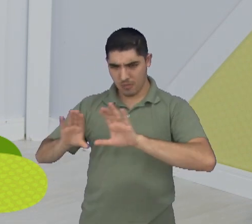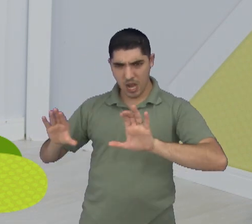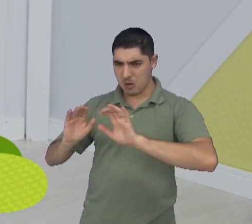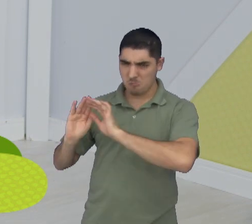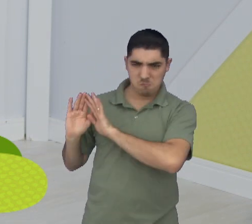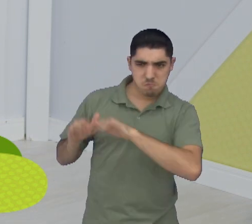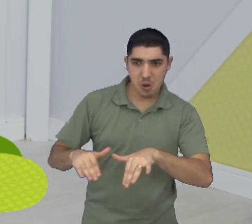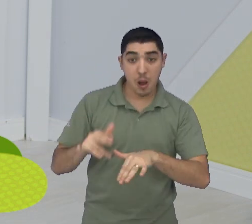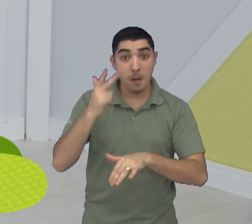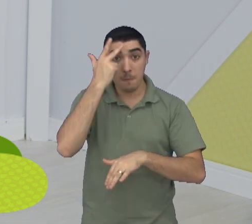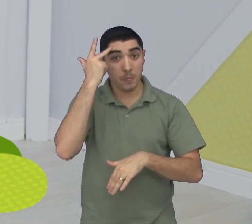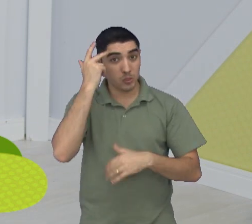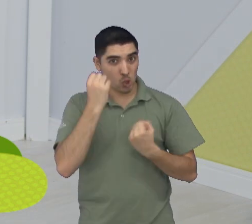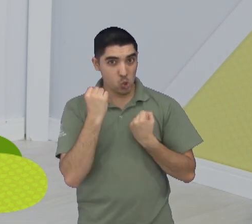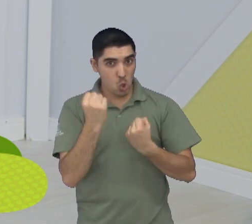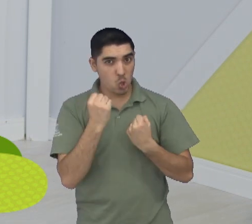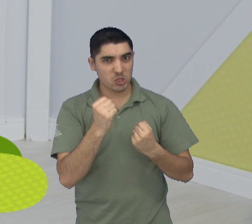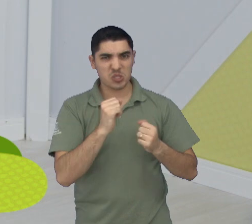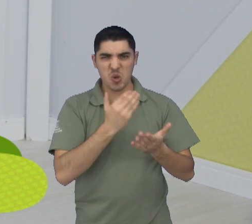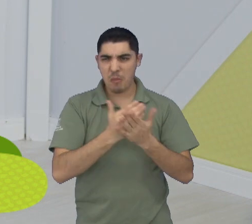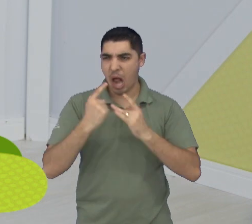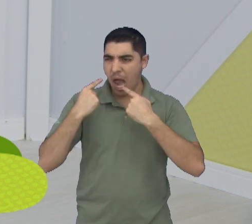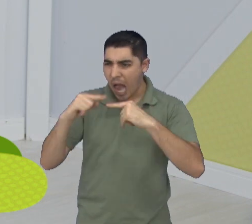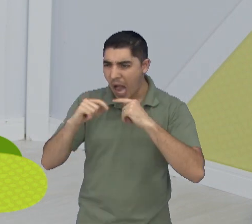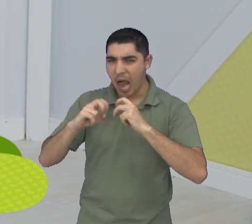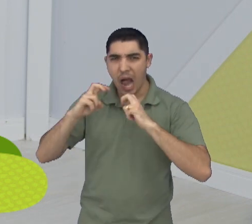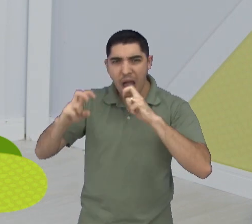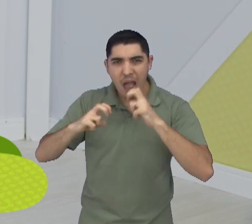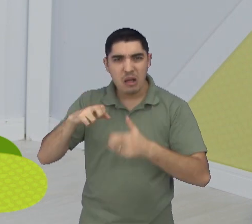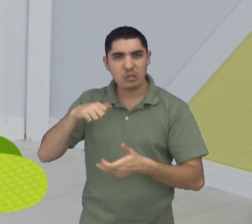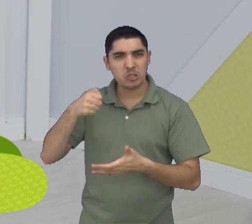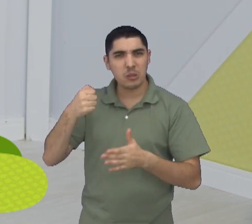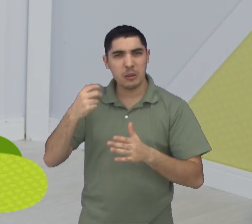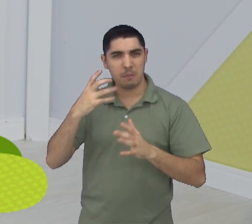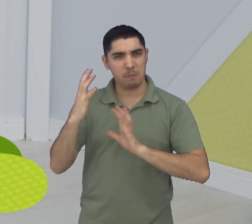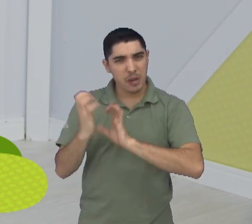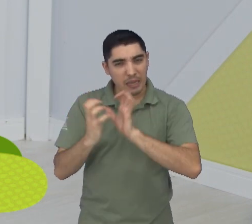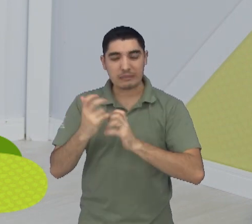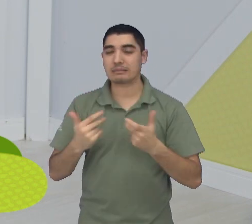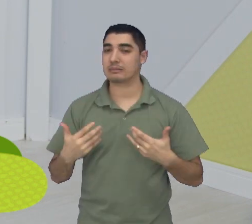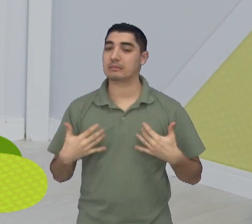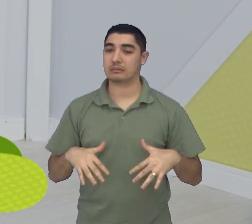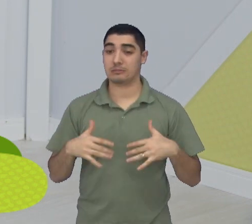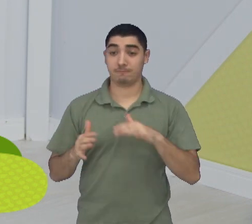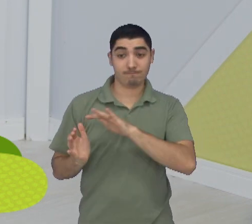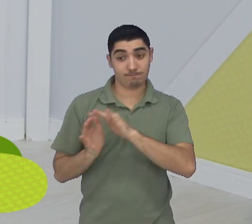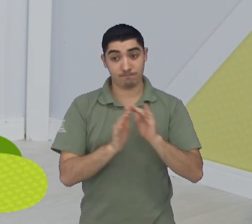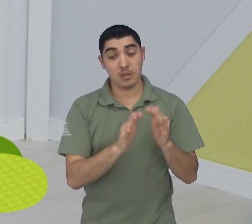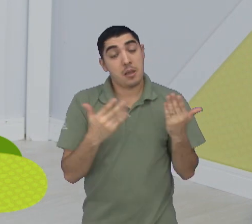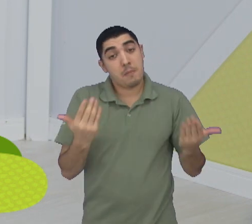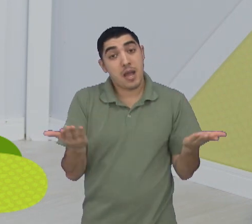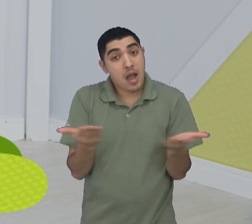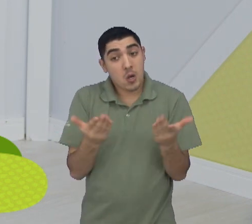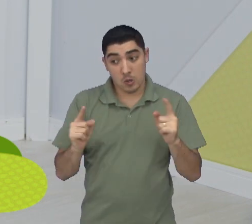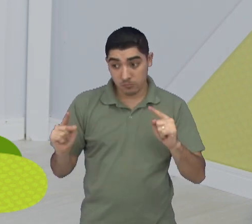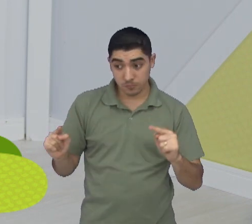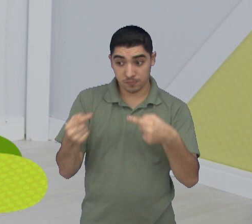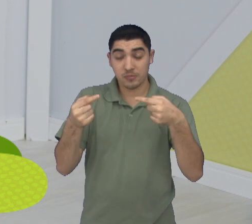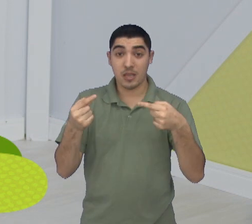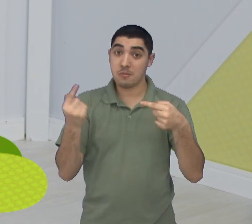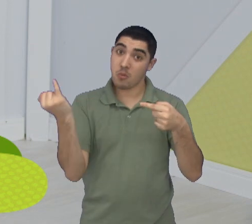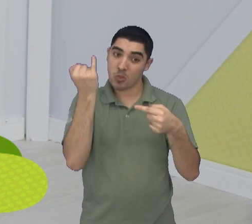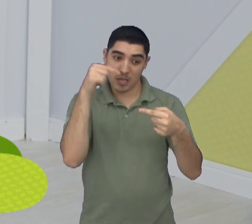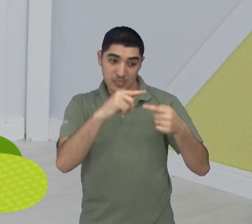enfim. Mas aí agora, afinal, fica o clássico do Vale, que a gente estava até falando bastante sobre esse Clássico do Vale,